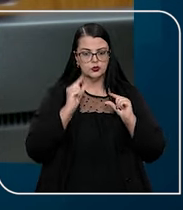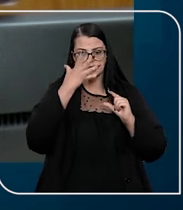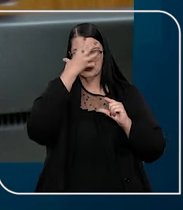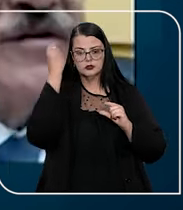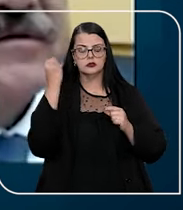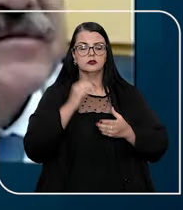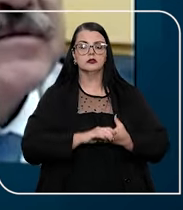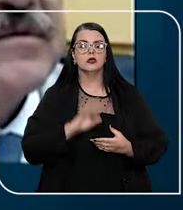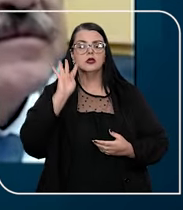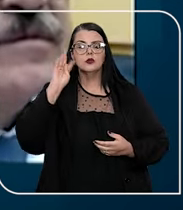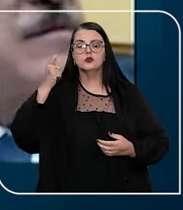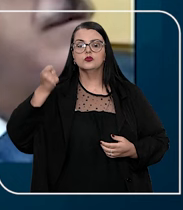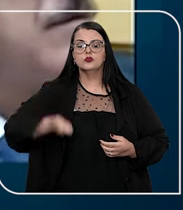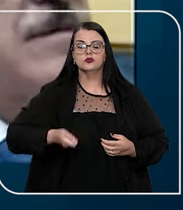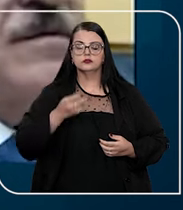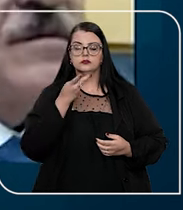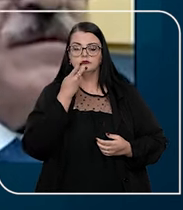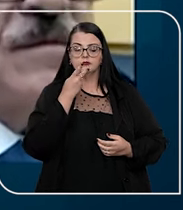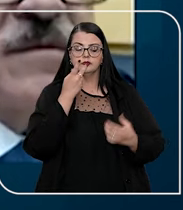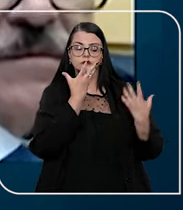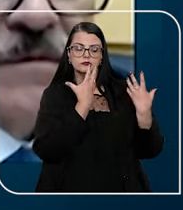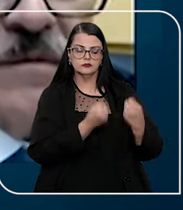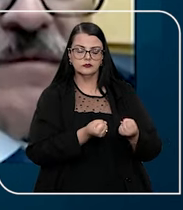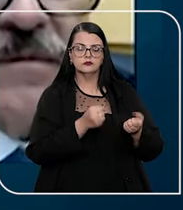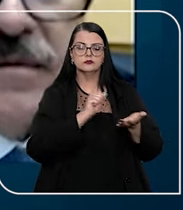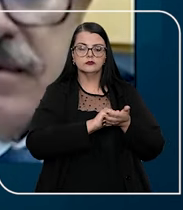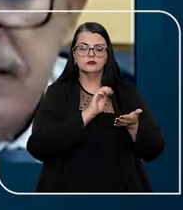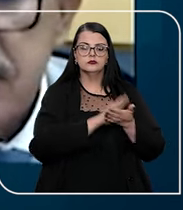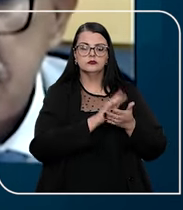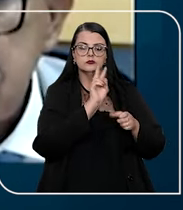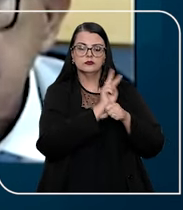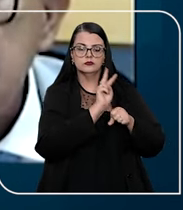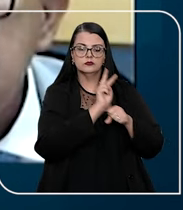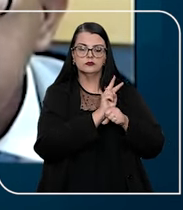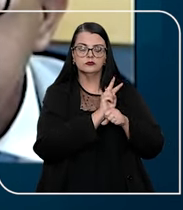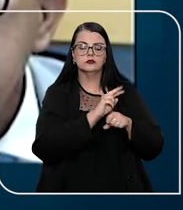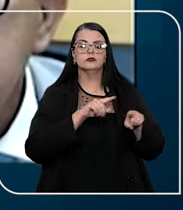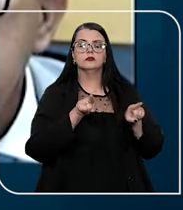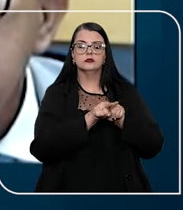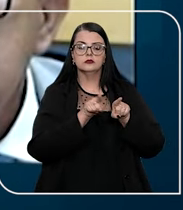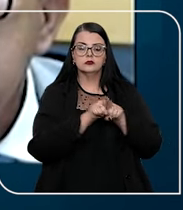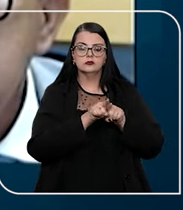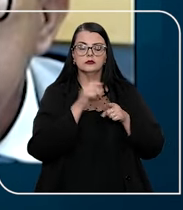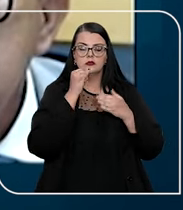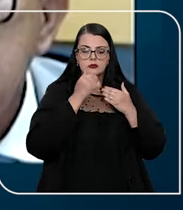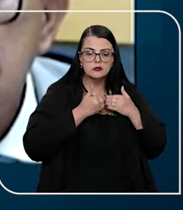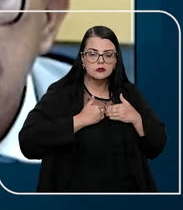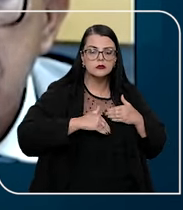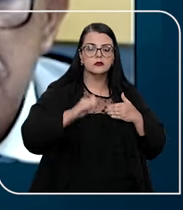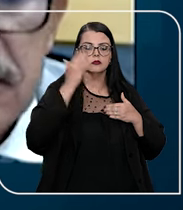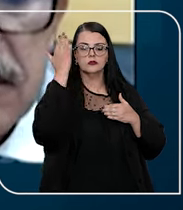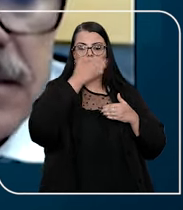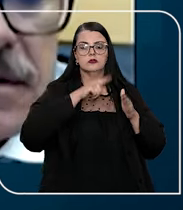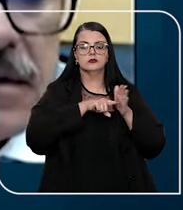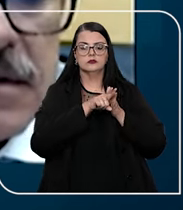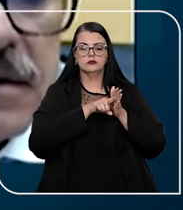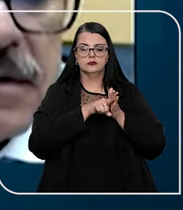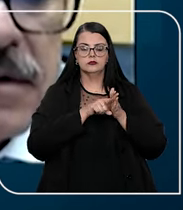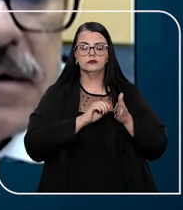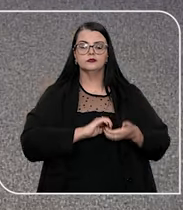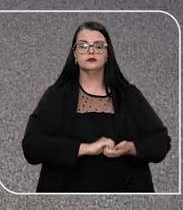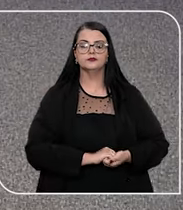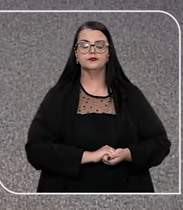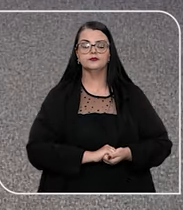memória e caçou o acordão e a sentença para reconhecer o cerceamento de defesa e determinar a produção de prova